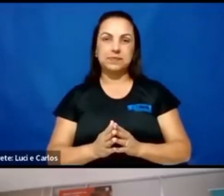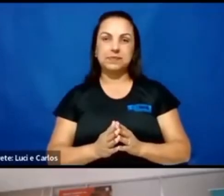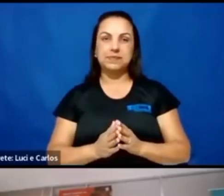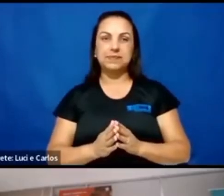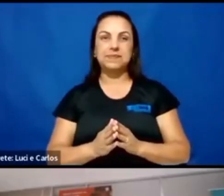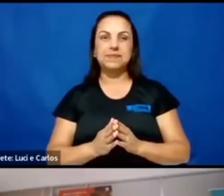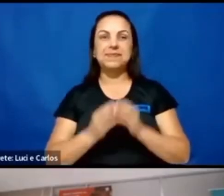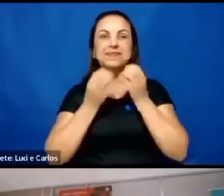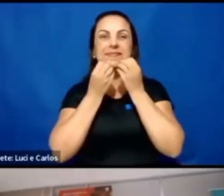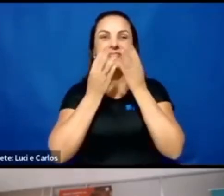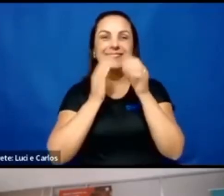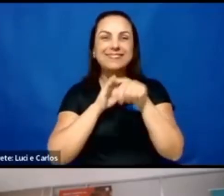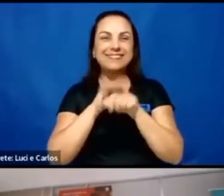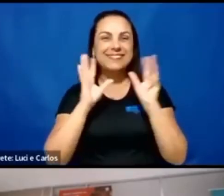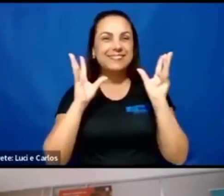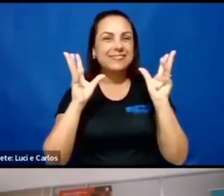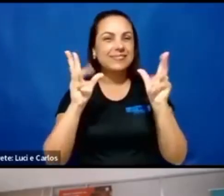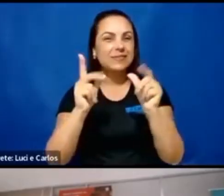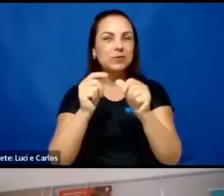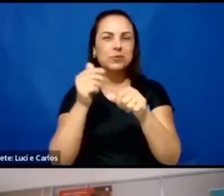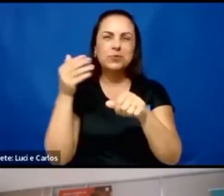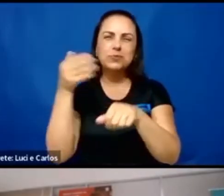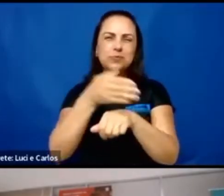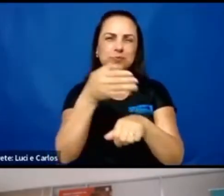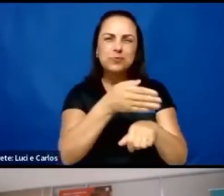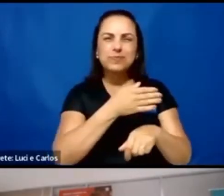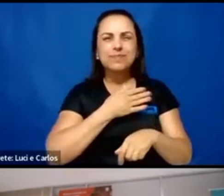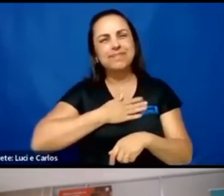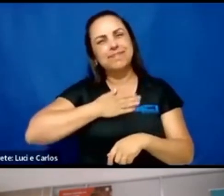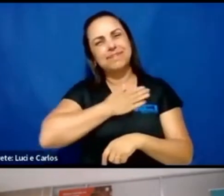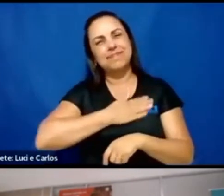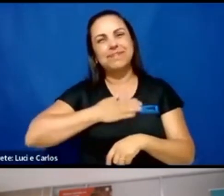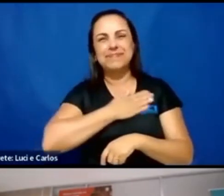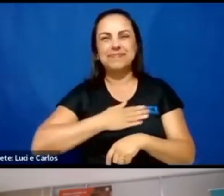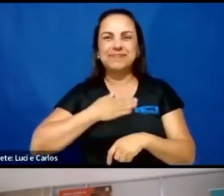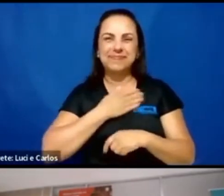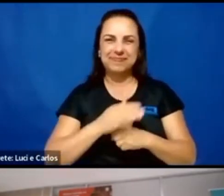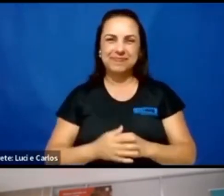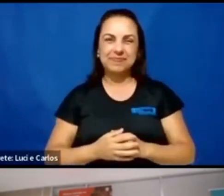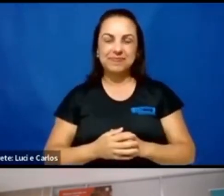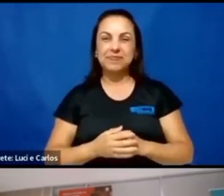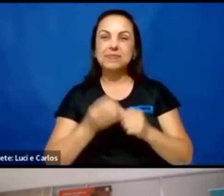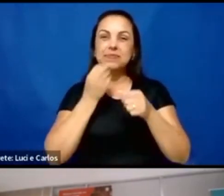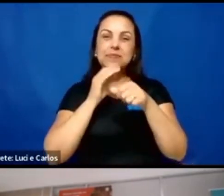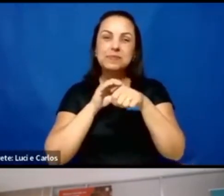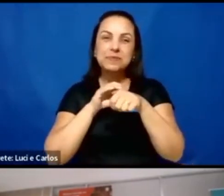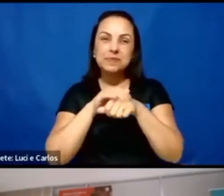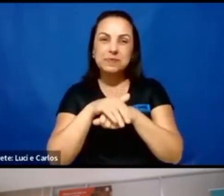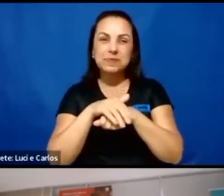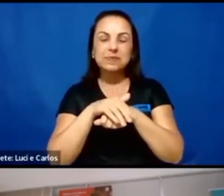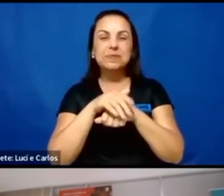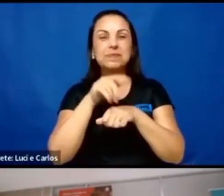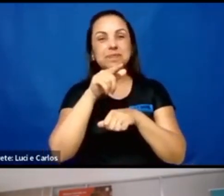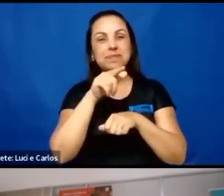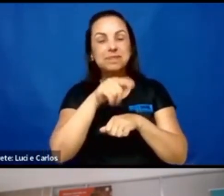Pessoal, muito boa noite a todos. Sejam todos muito bem-vindos, né? Boa noite ao nosso mentor,